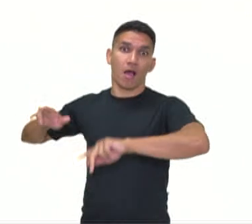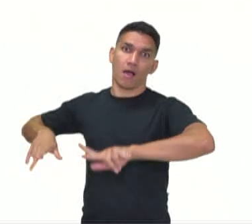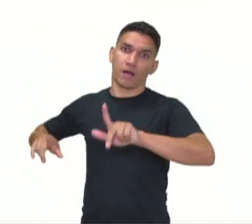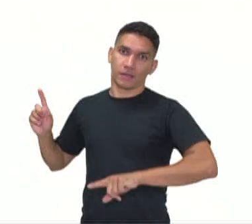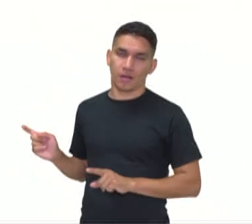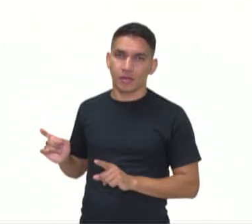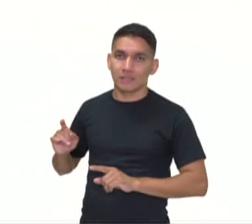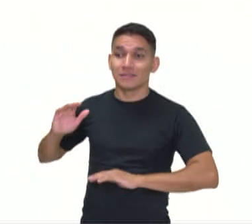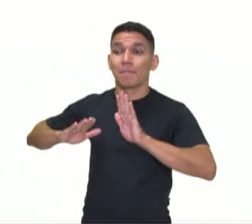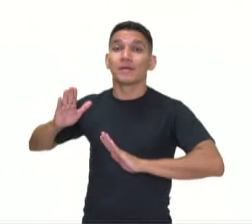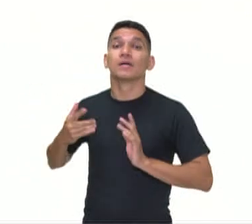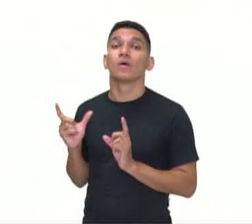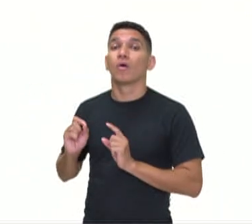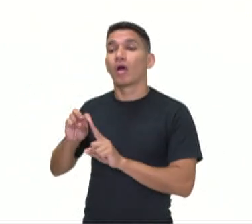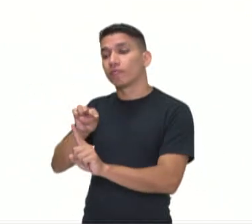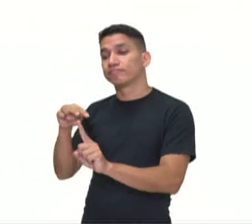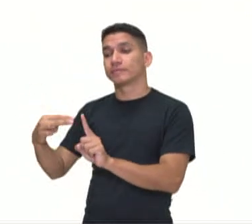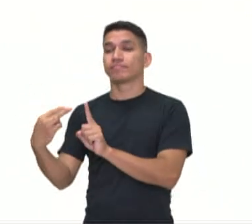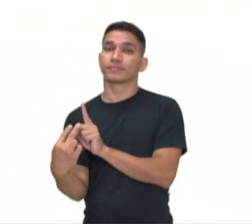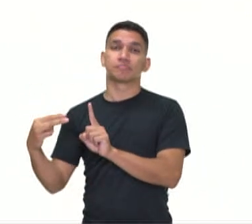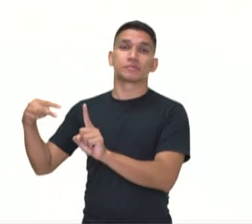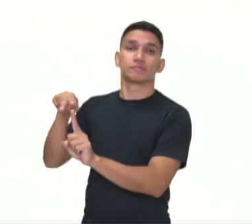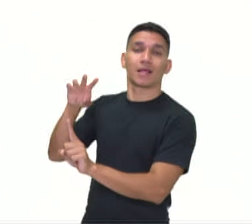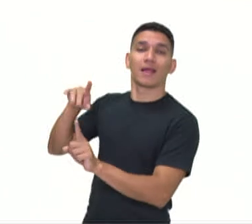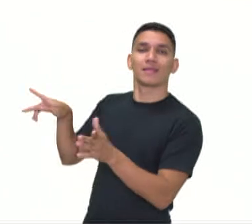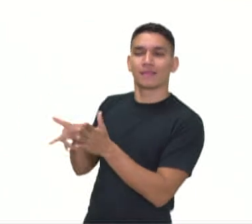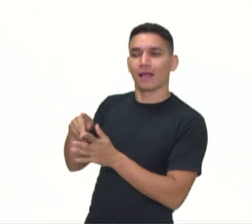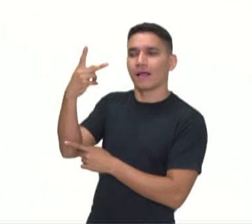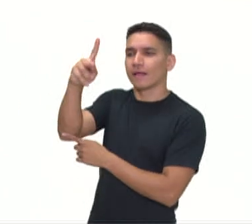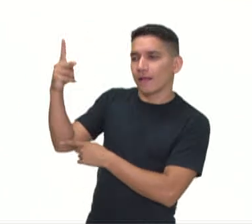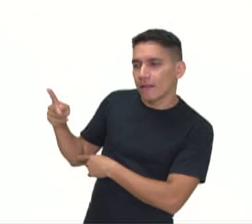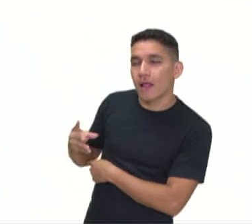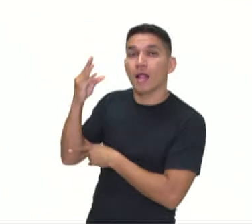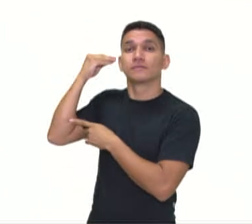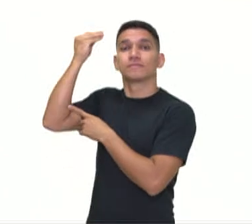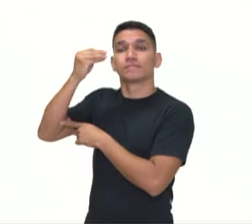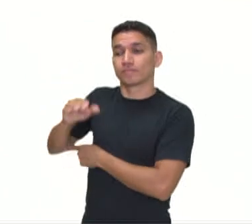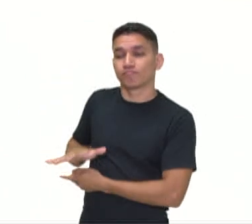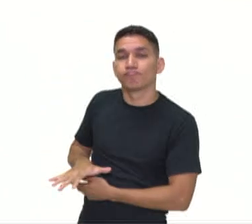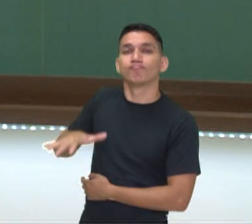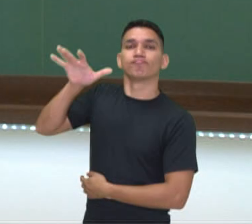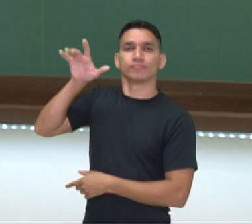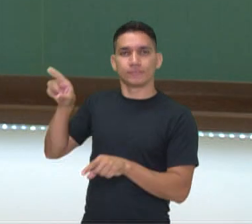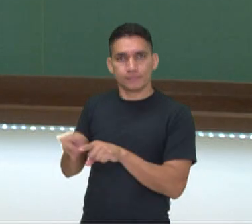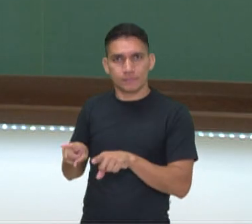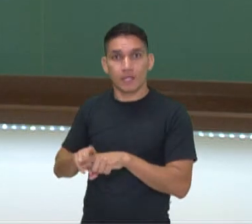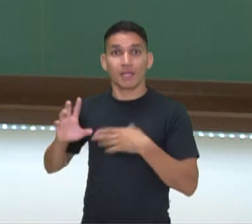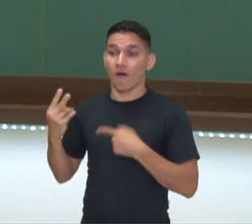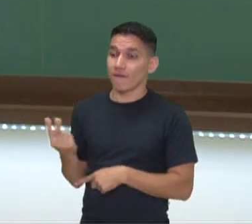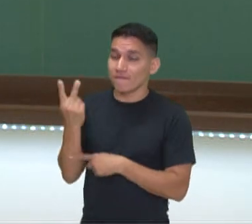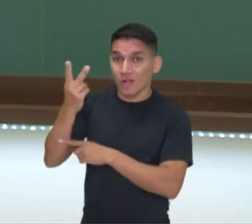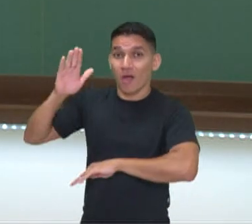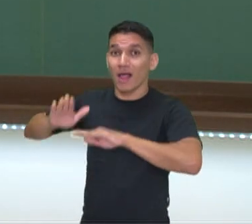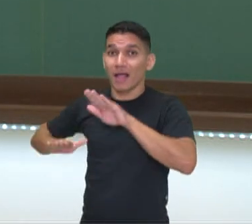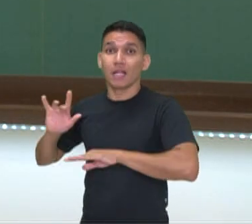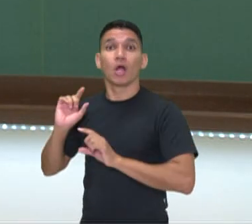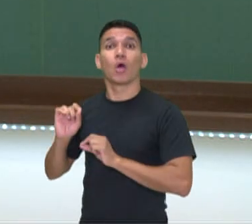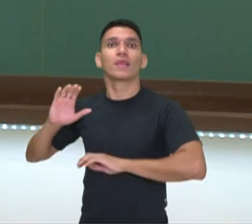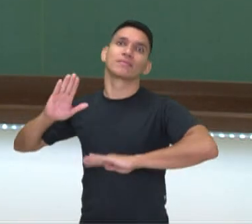de percepções e vivências diversas. Os valores relativos, o próprio nome já diz, são aqueles que